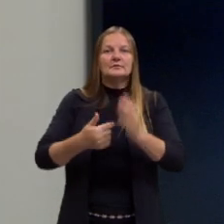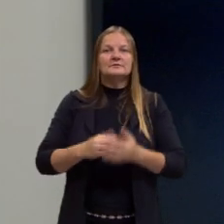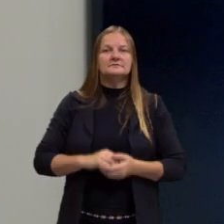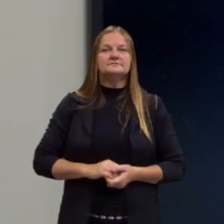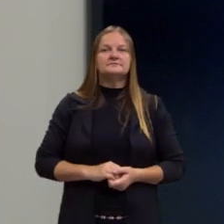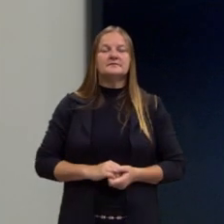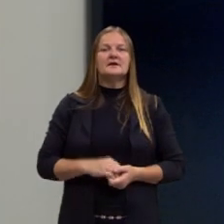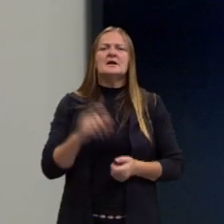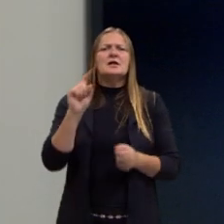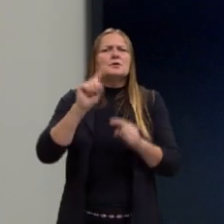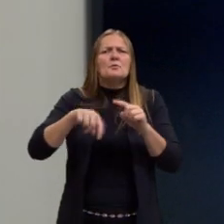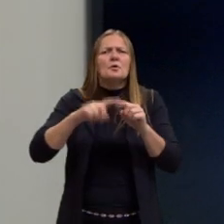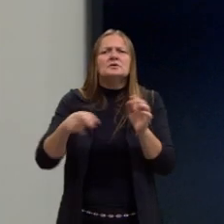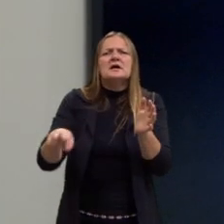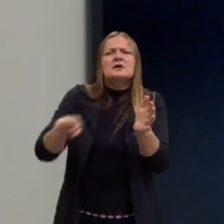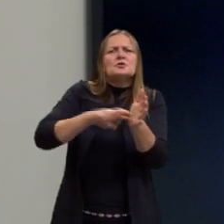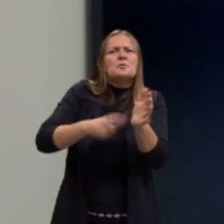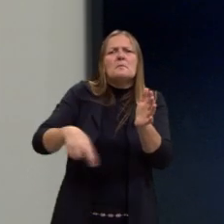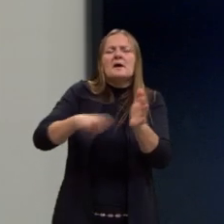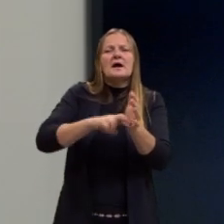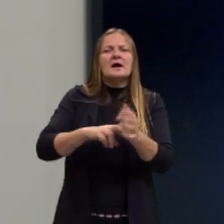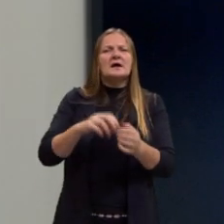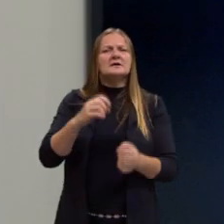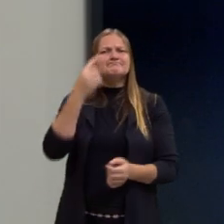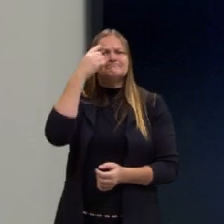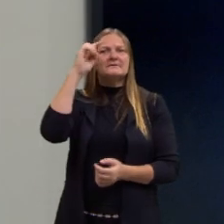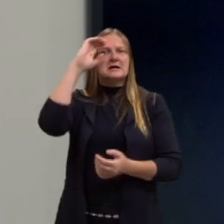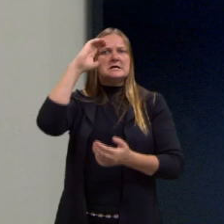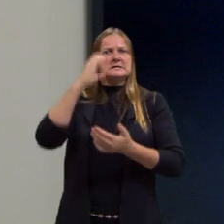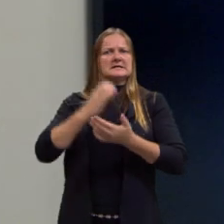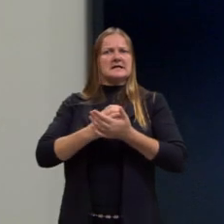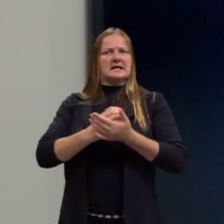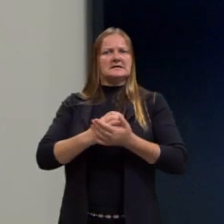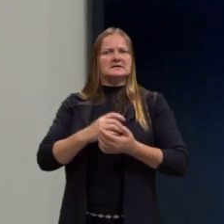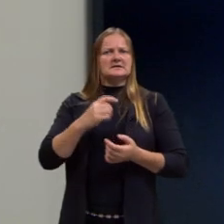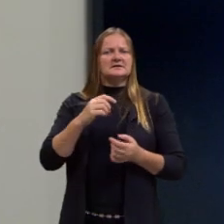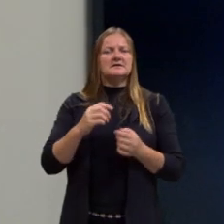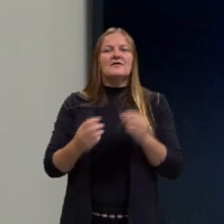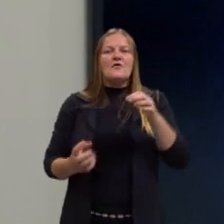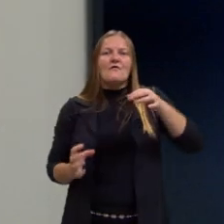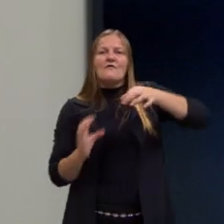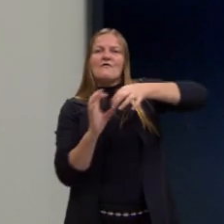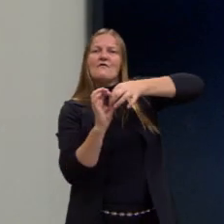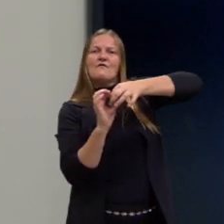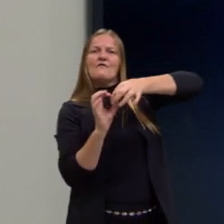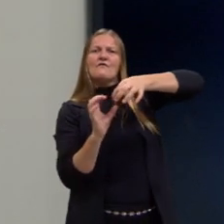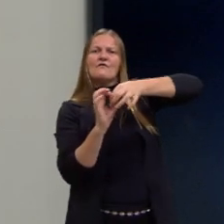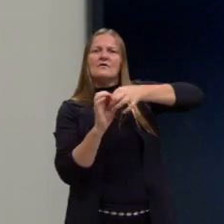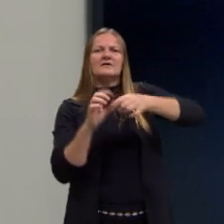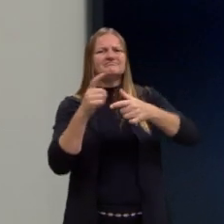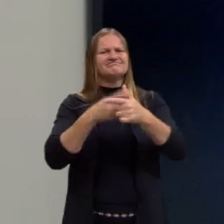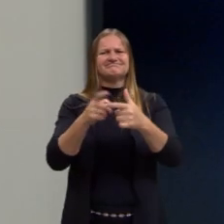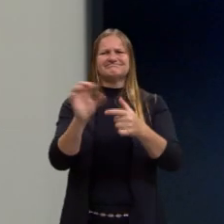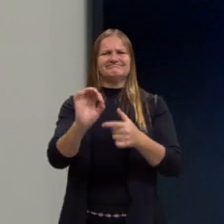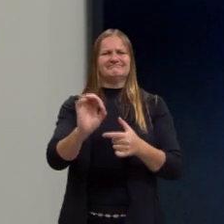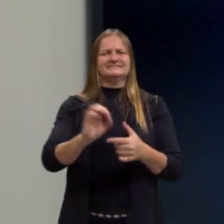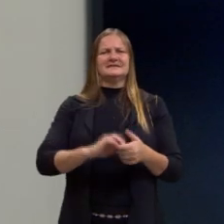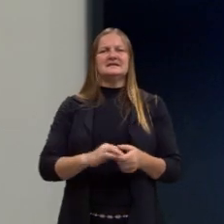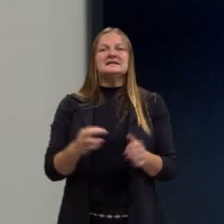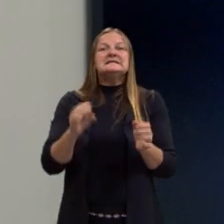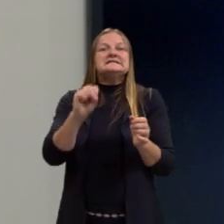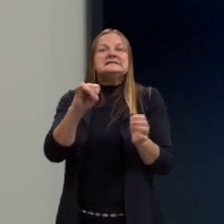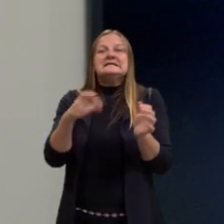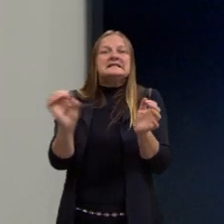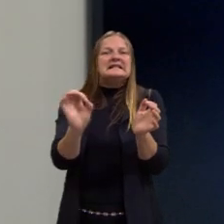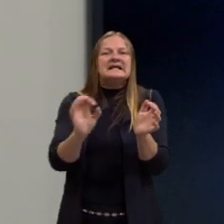não retomar a ideia da tese Esse é um problemão também e quando eu não